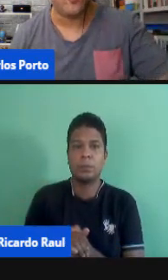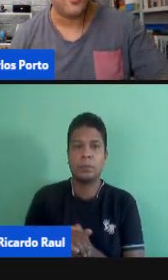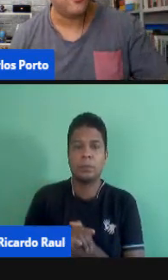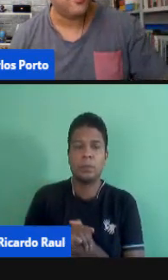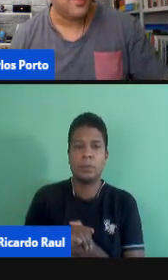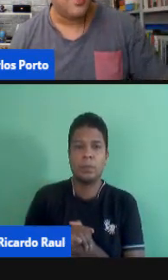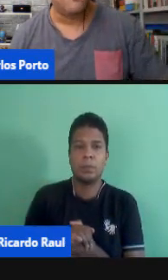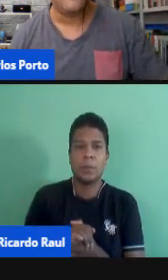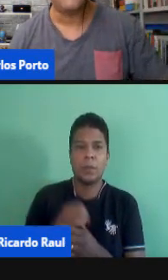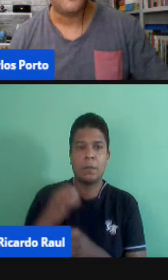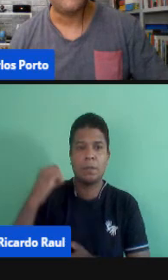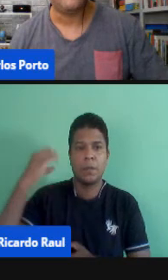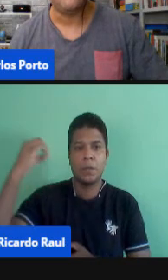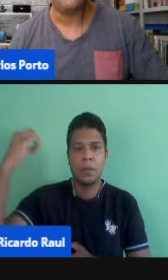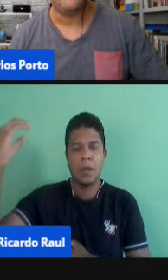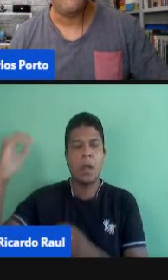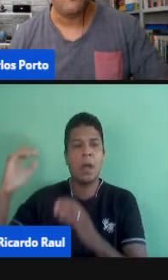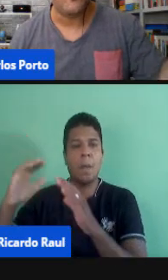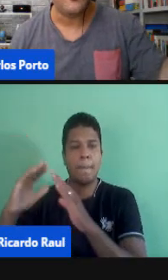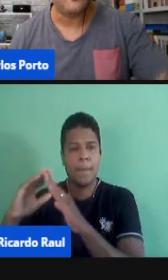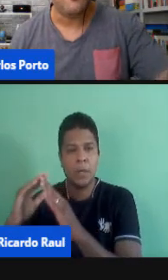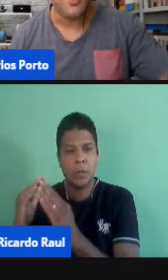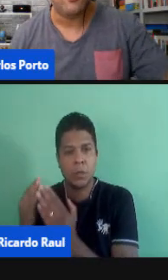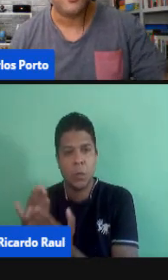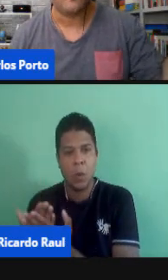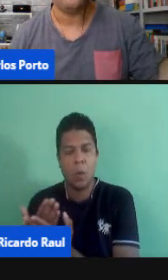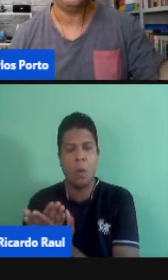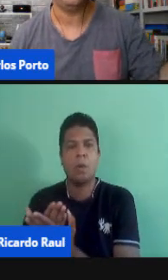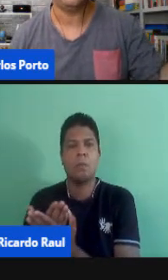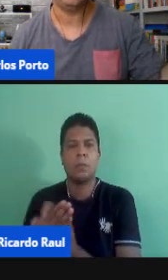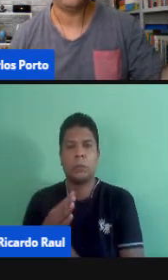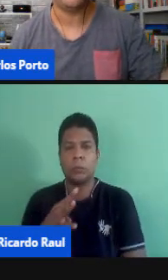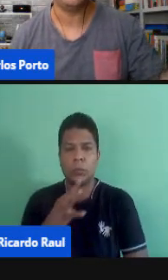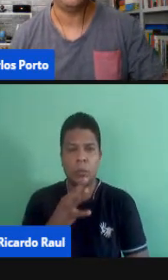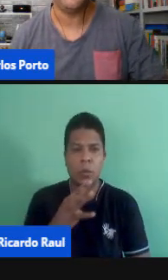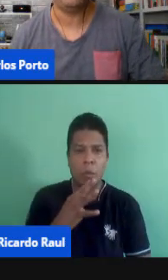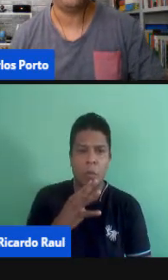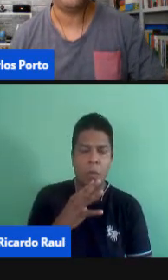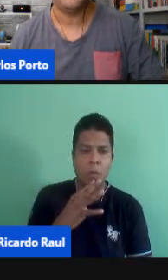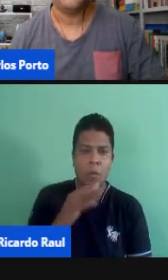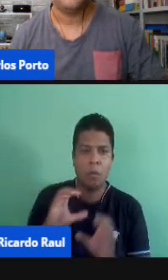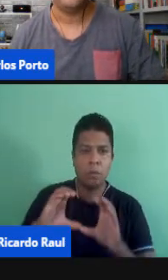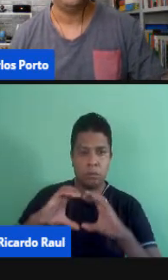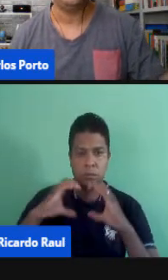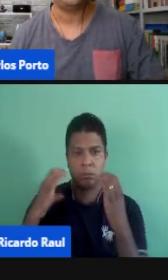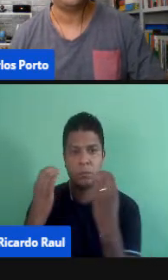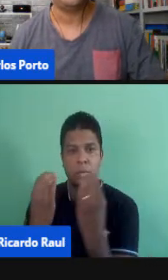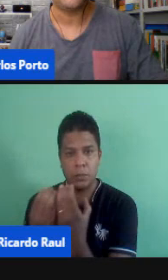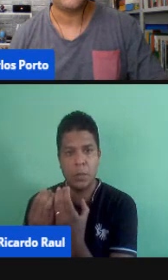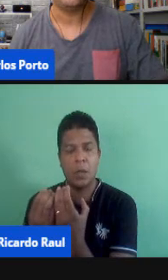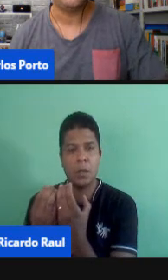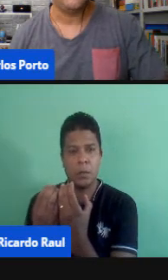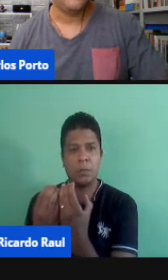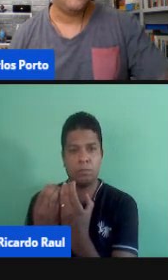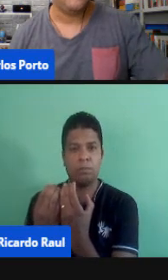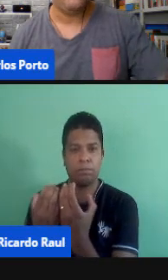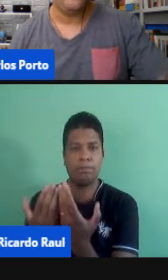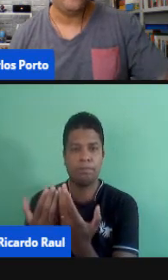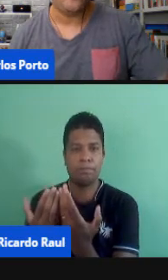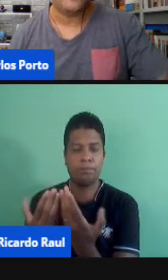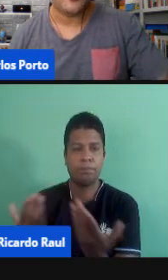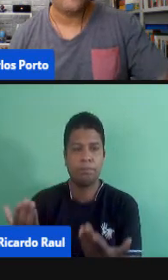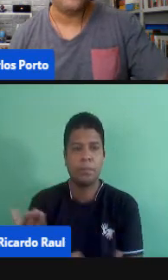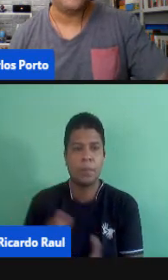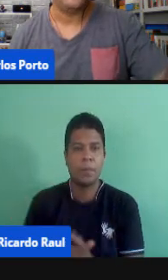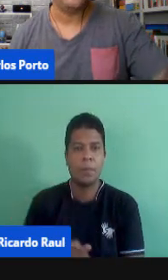as escolas, mas, claro, temos um bom conhecimento da comunidade a qual atendemos, nos colocar